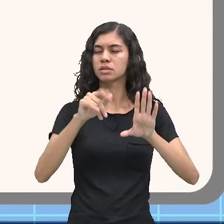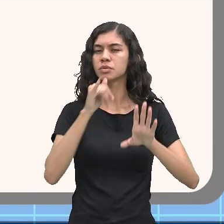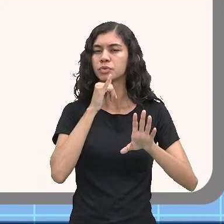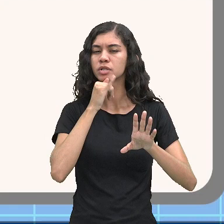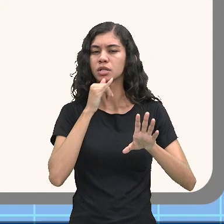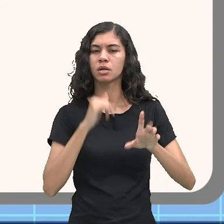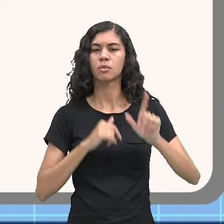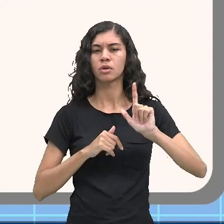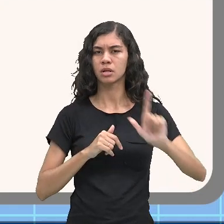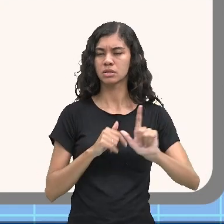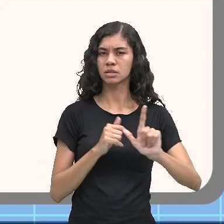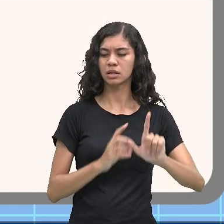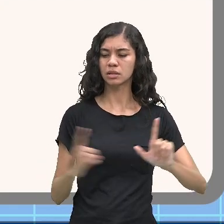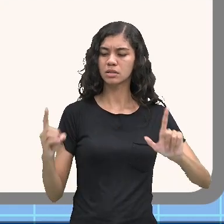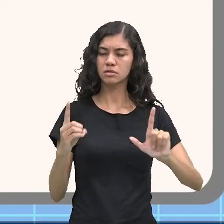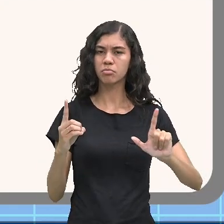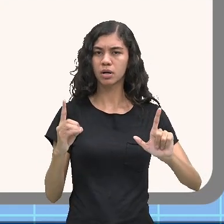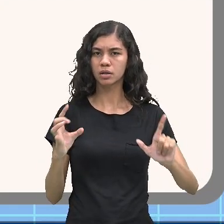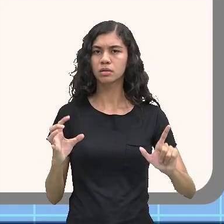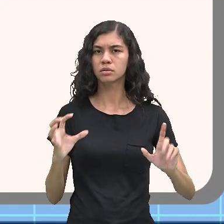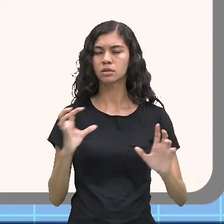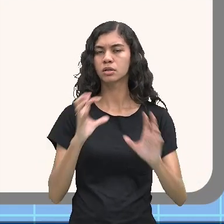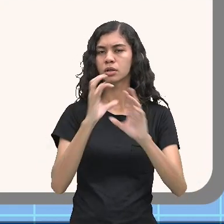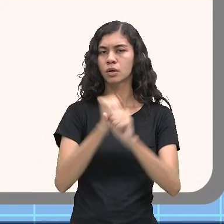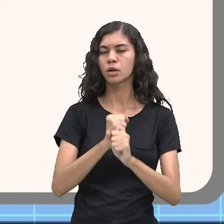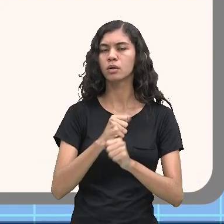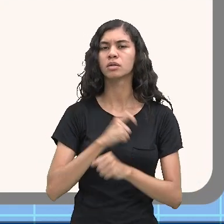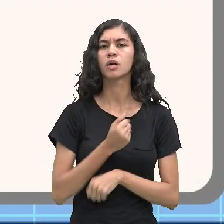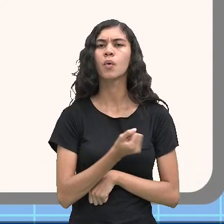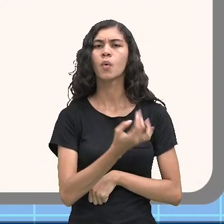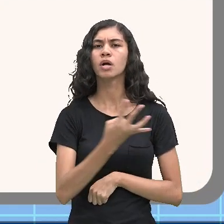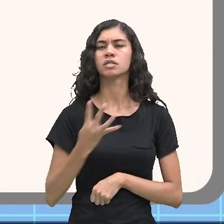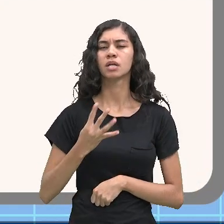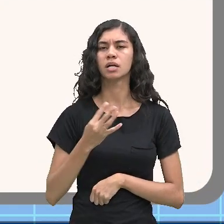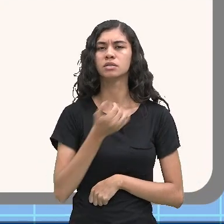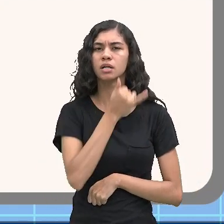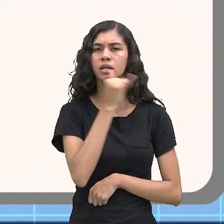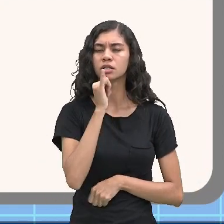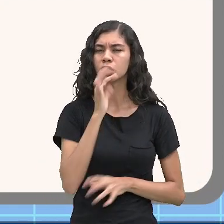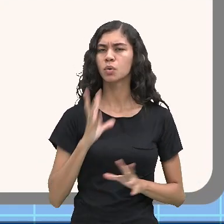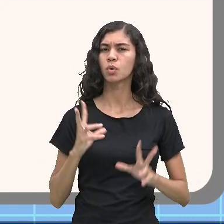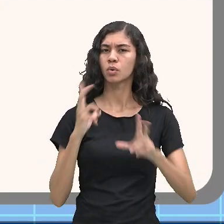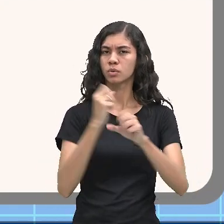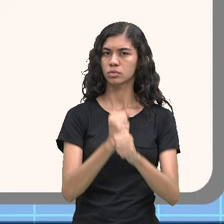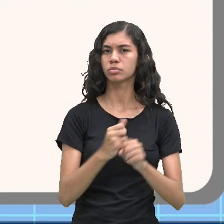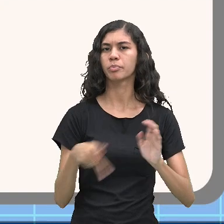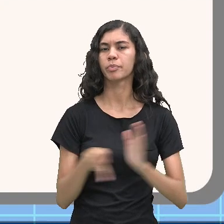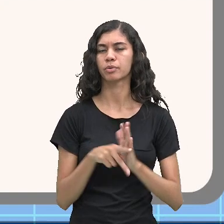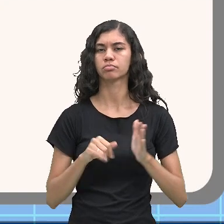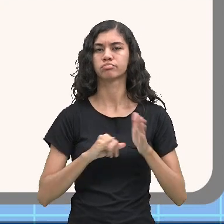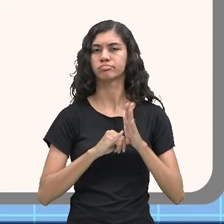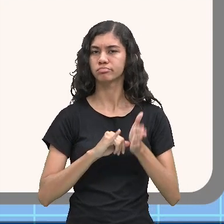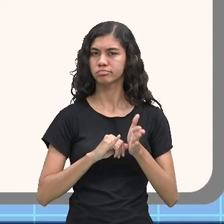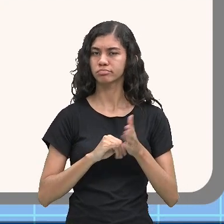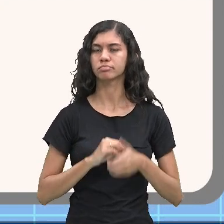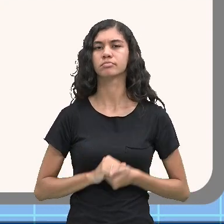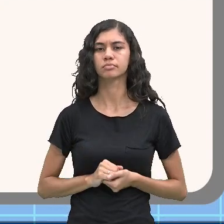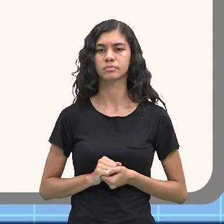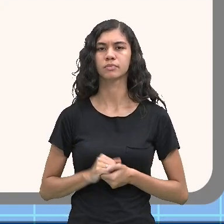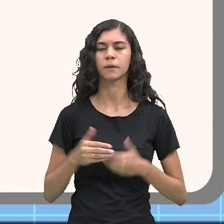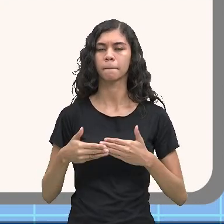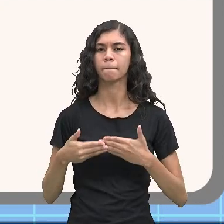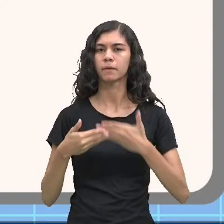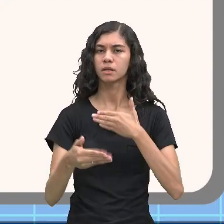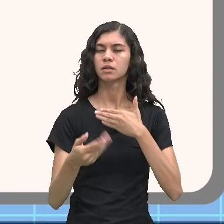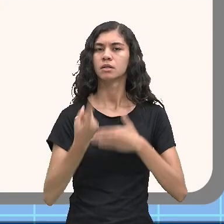eu vou ter a potência total, a quantidade de energia total produzida por esse gerador, tá certo? É a partir daí que